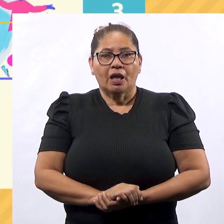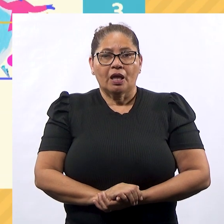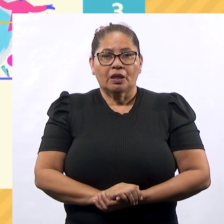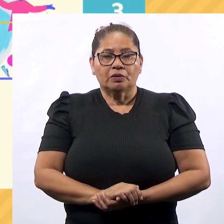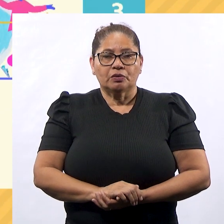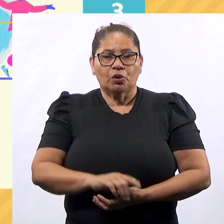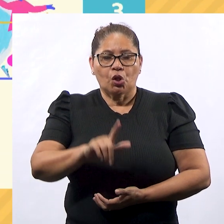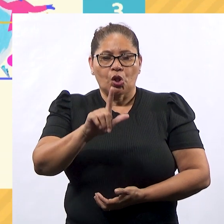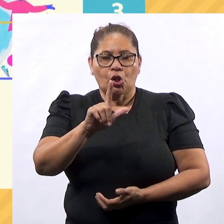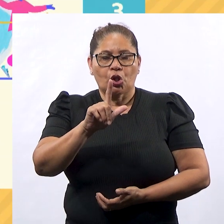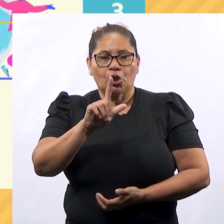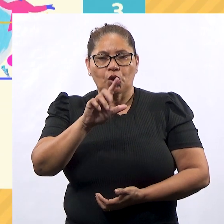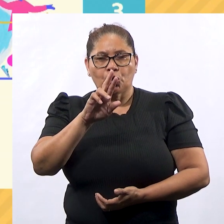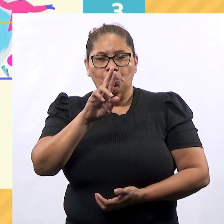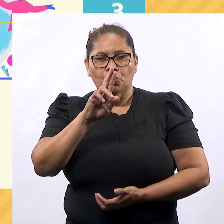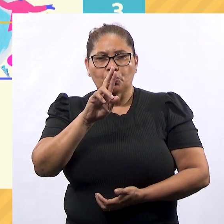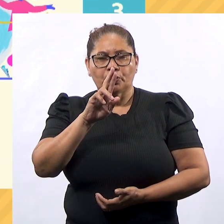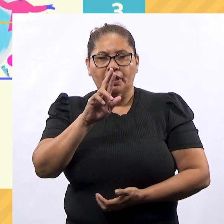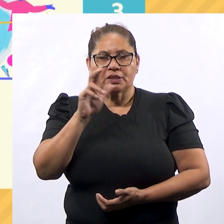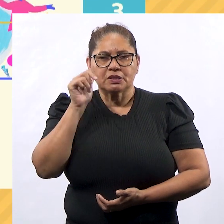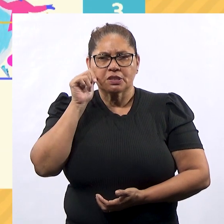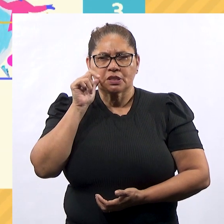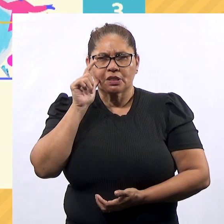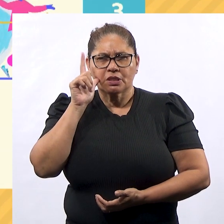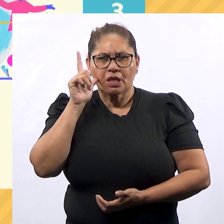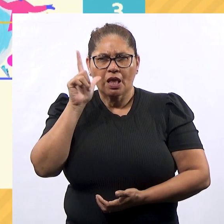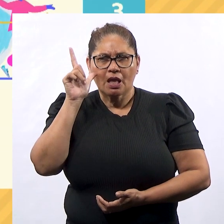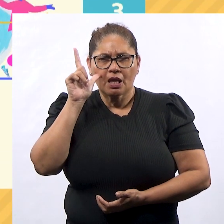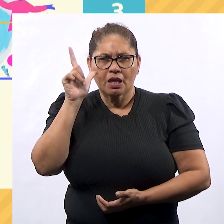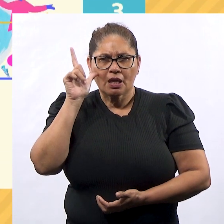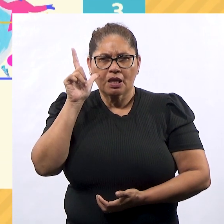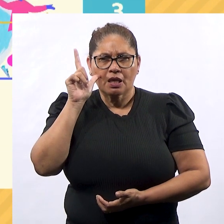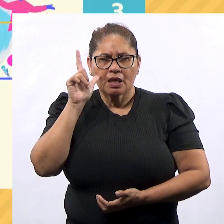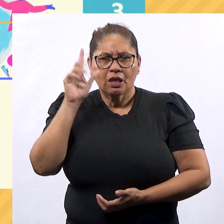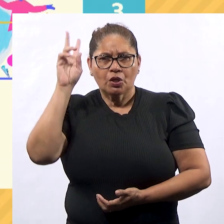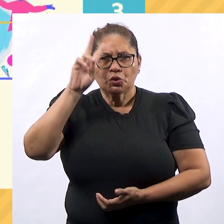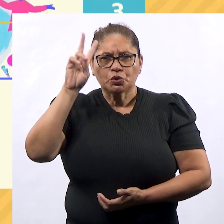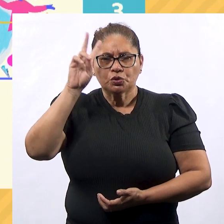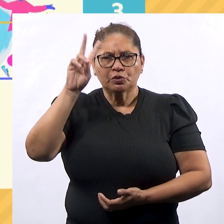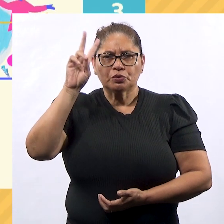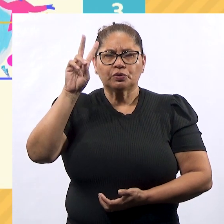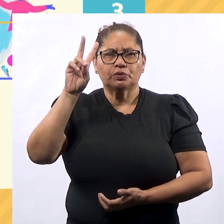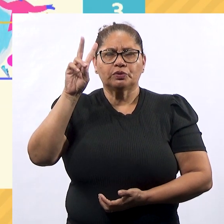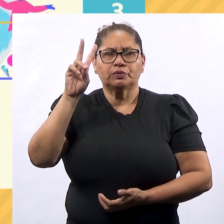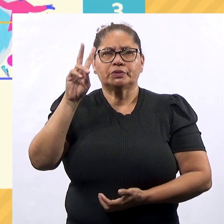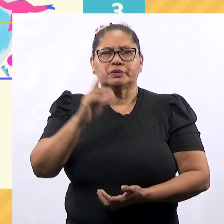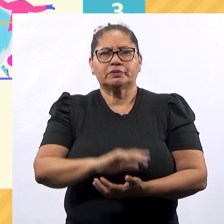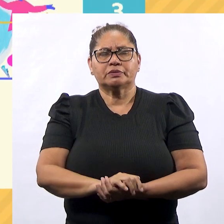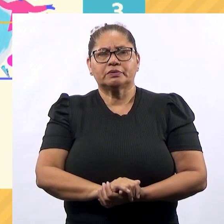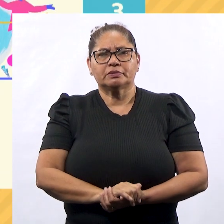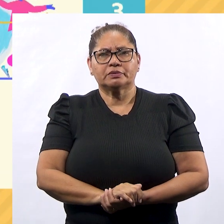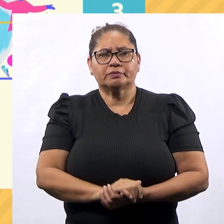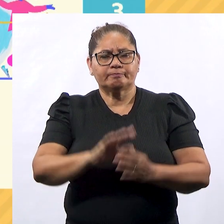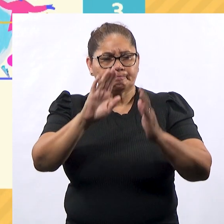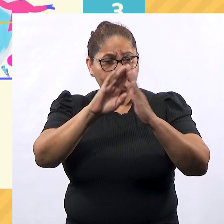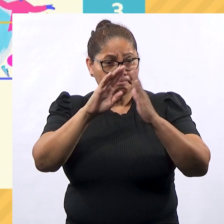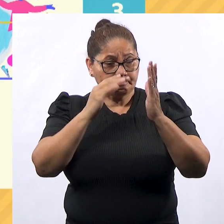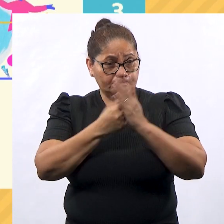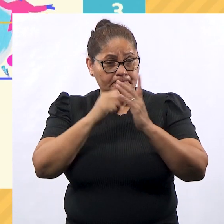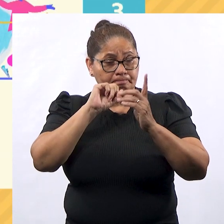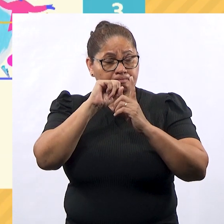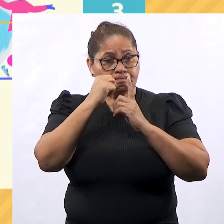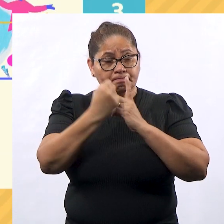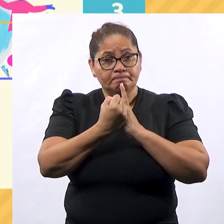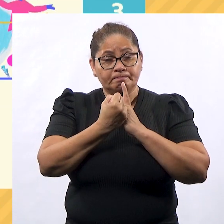Lucchesi, que ele vai dizer: na escola, histórica e sociologicamente,